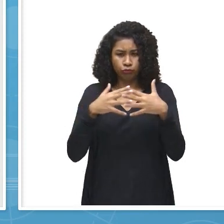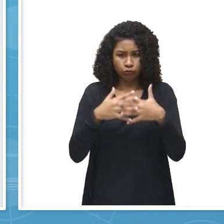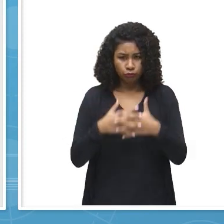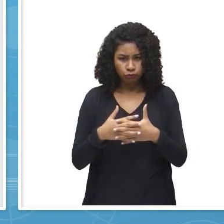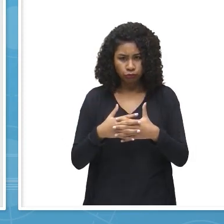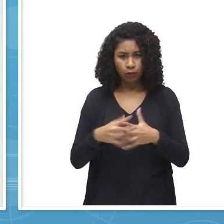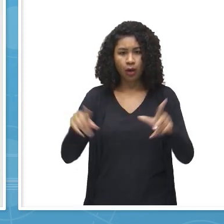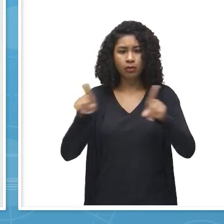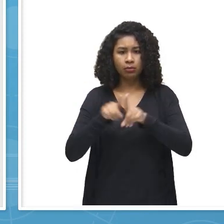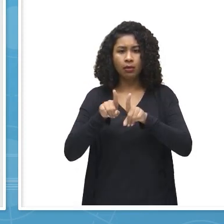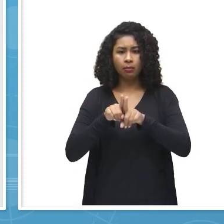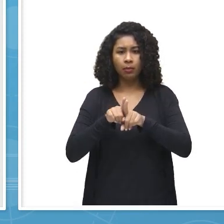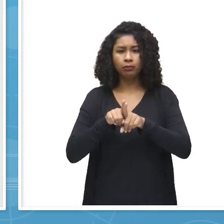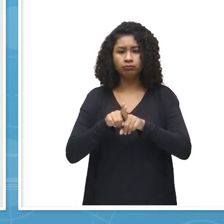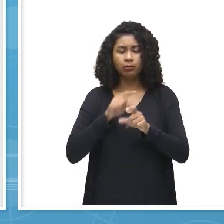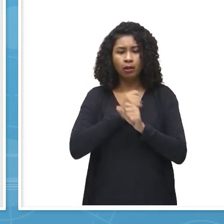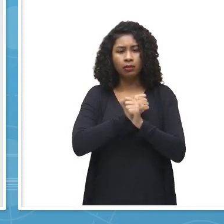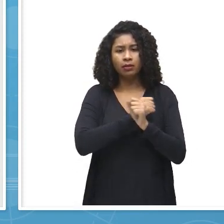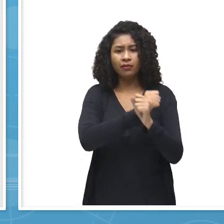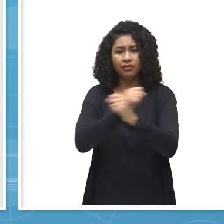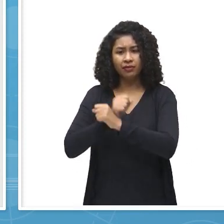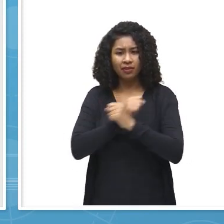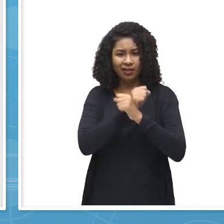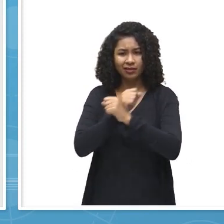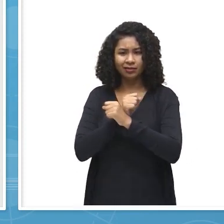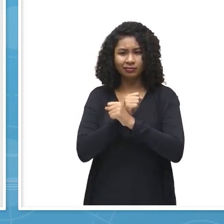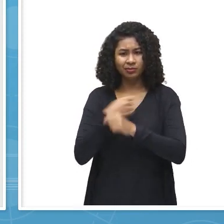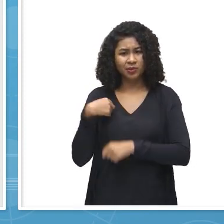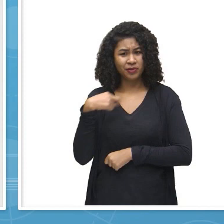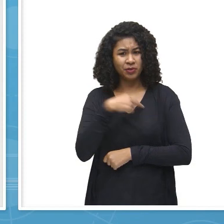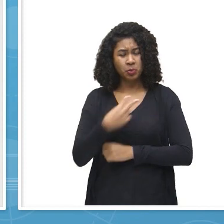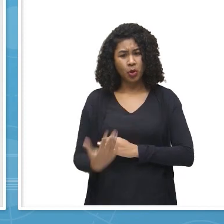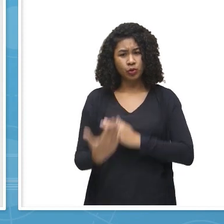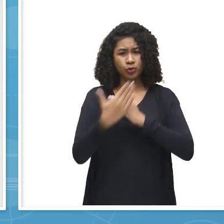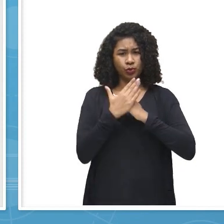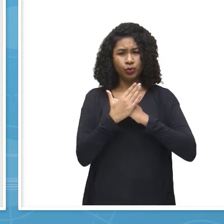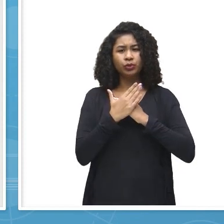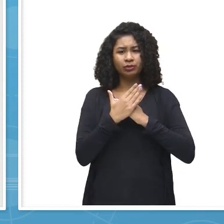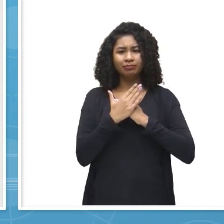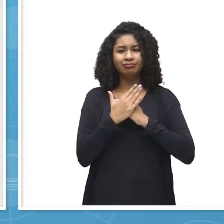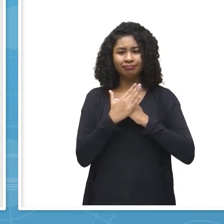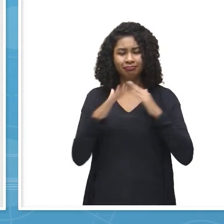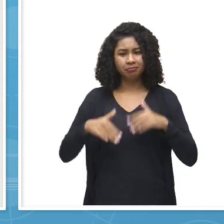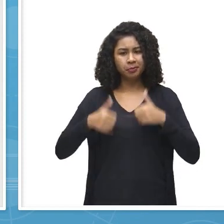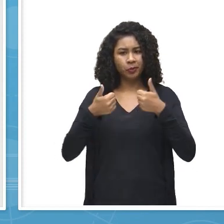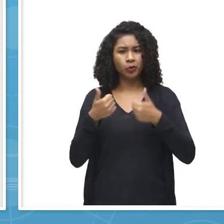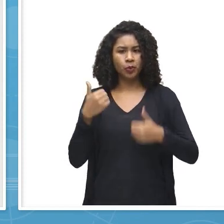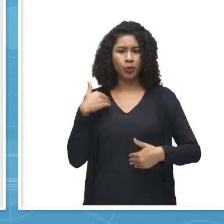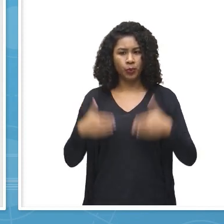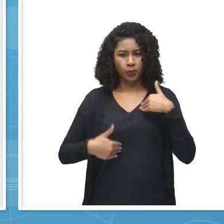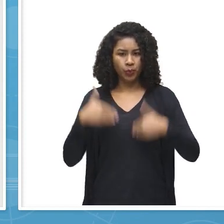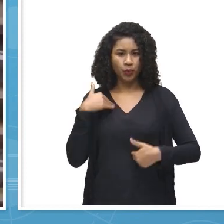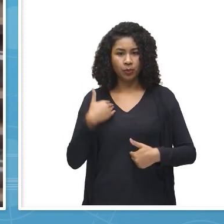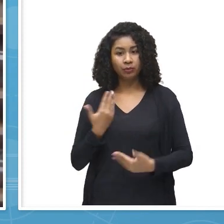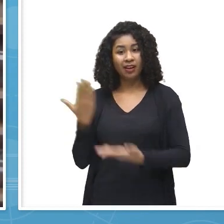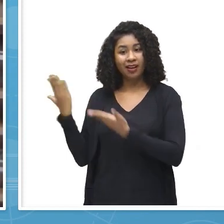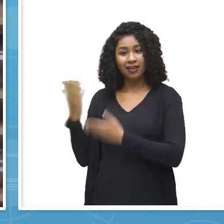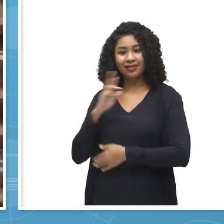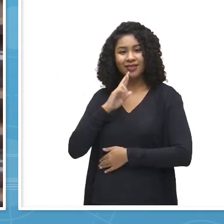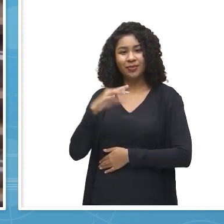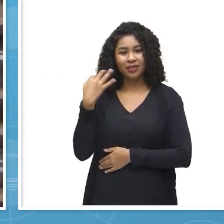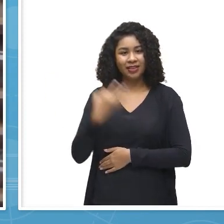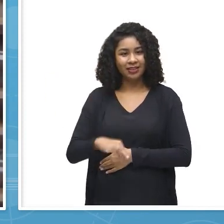sustentação, defesa e nutrição, tá? Então, essa aí é a resposta correta da nossa 6ª questão